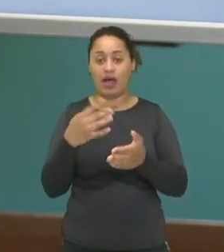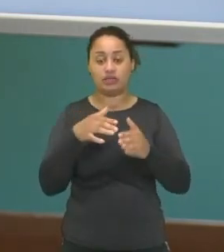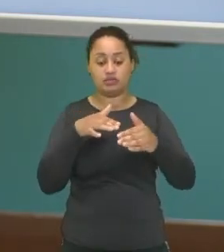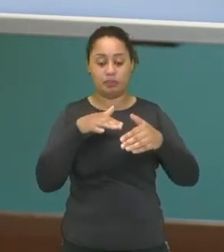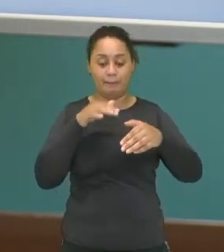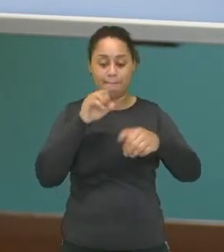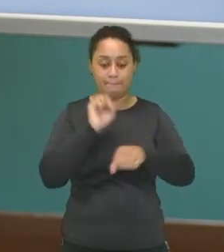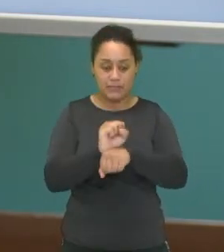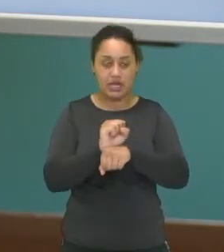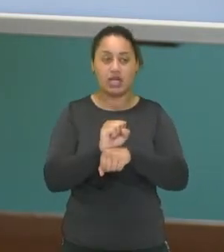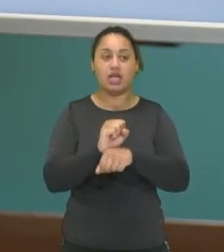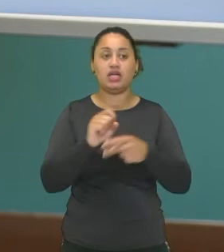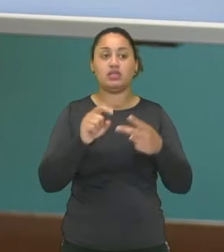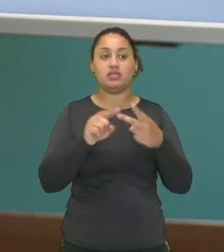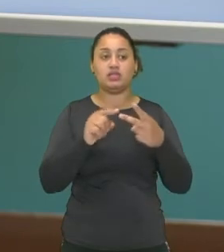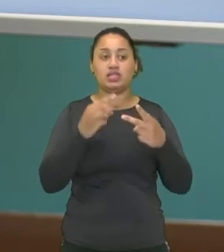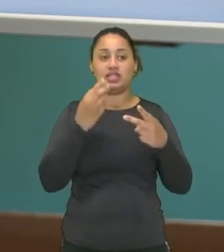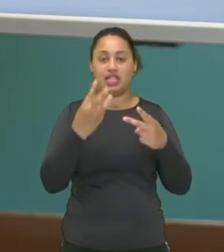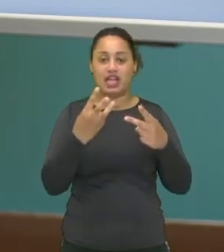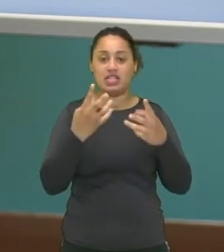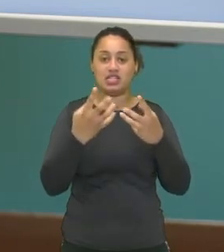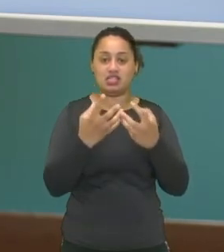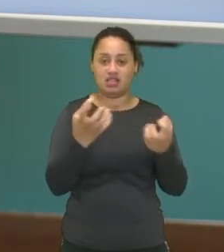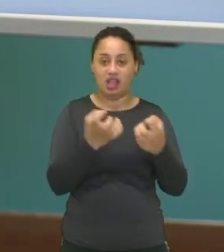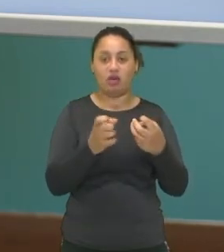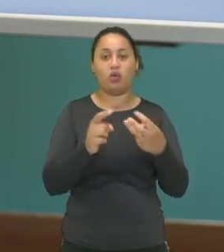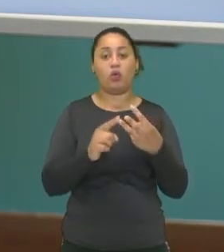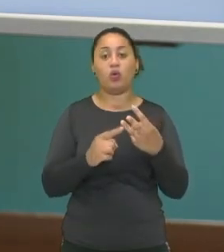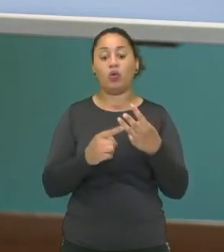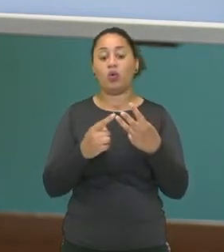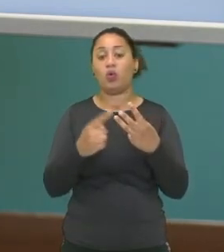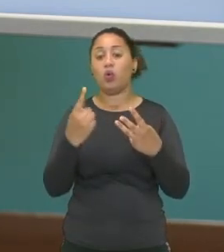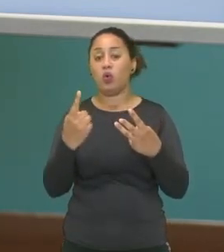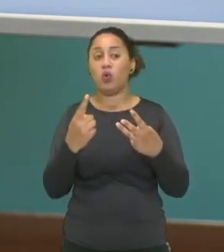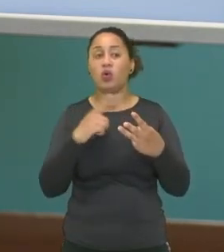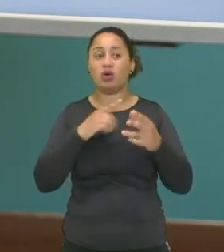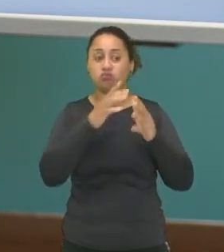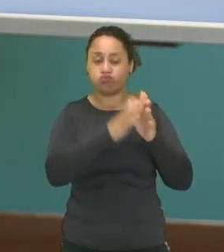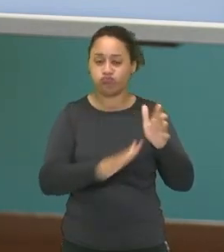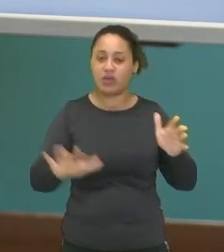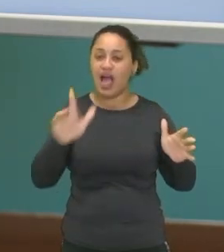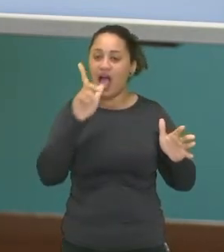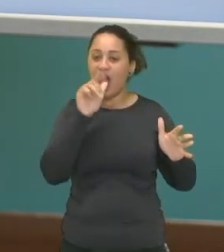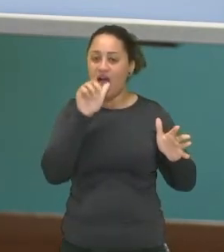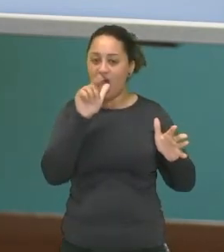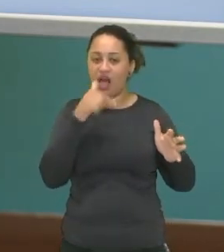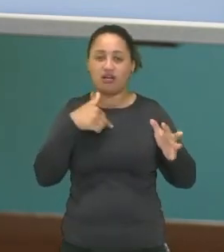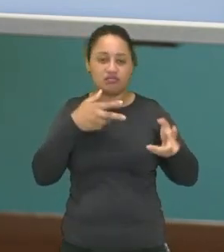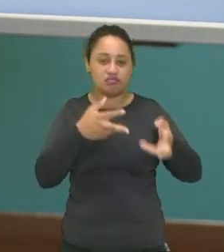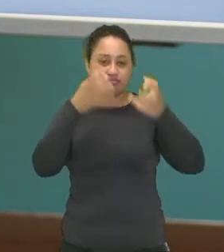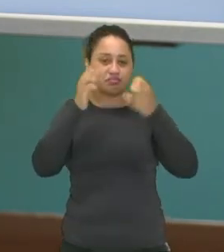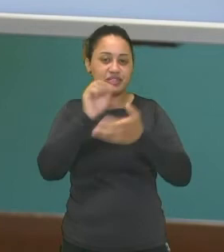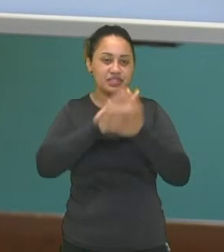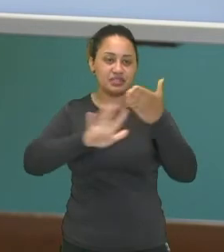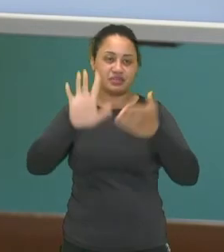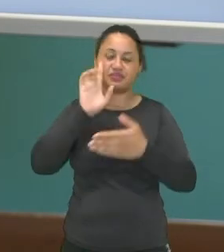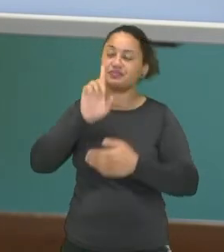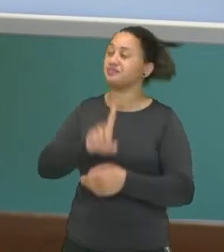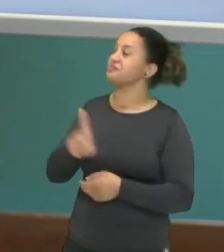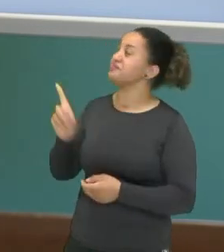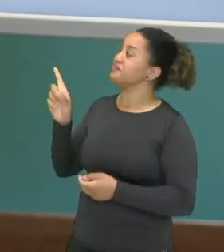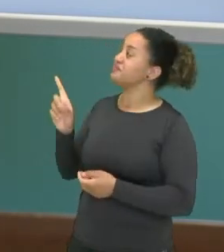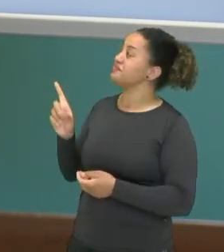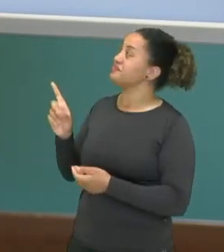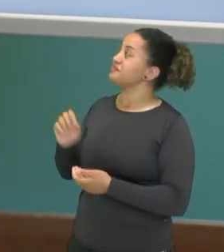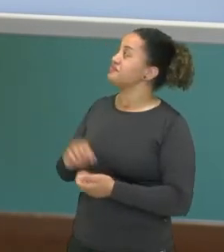fixos, 3 secos e um com um fosso de água, como a gente está vendo aqui na imagem. Ó. Então,